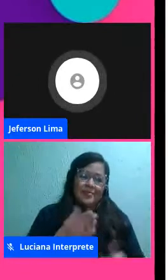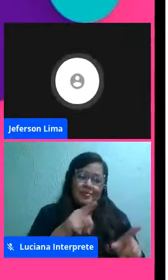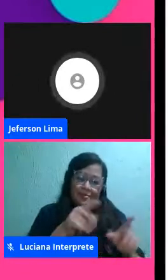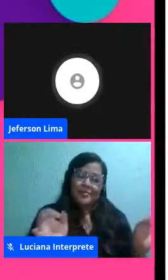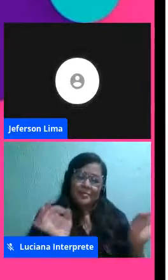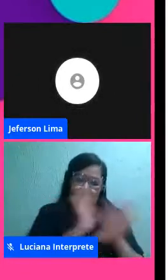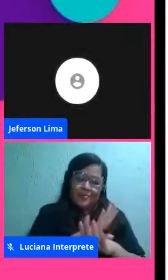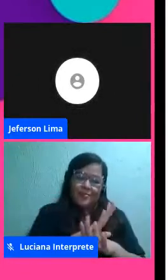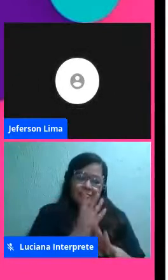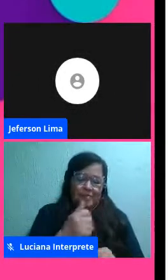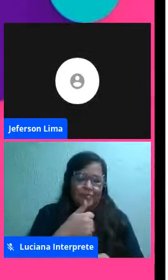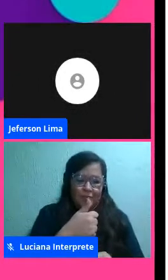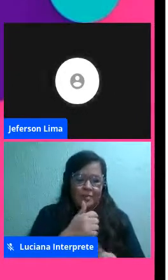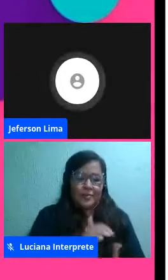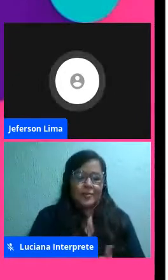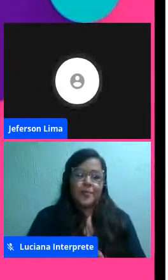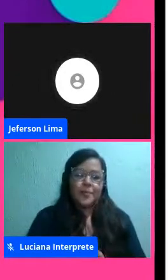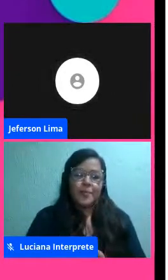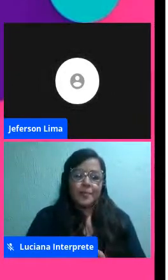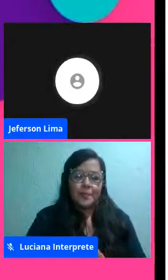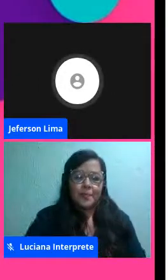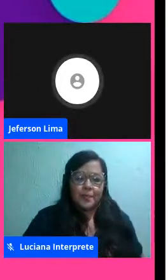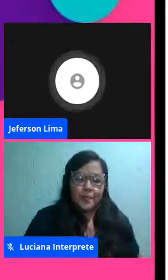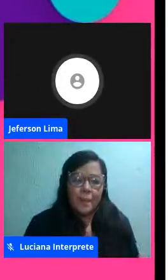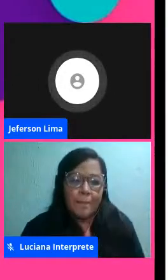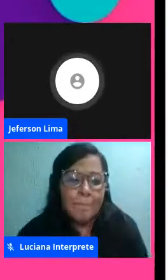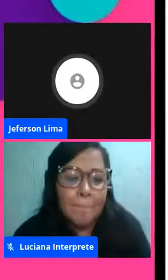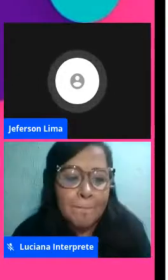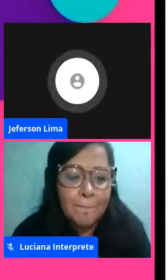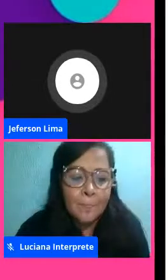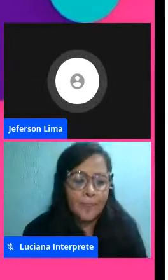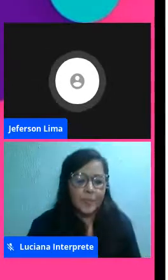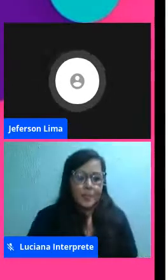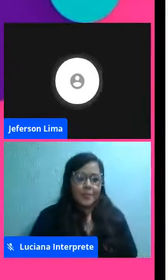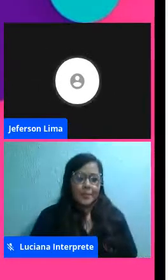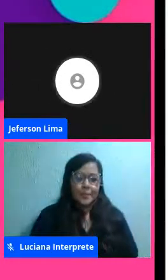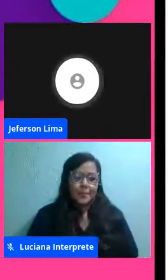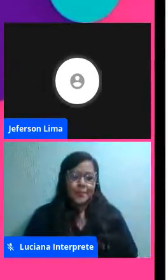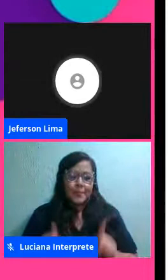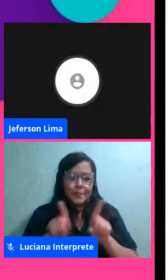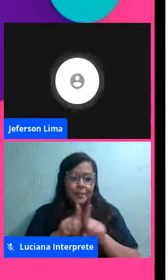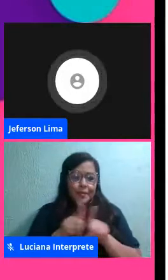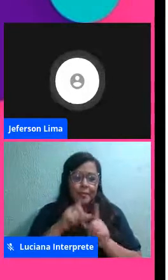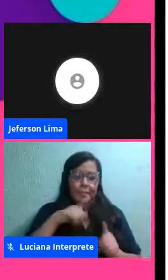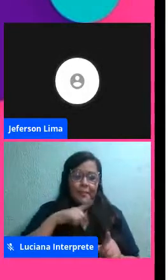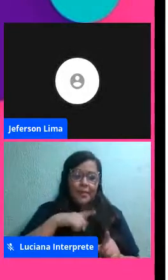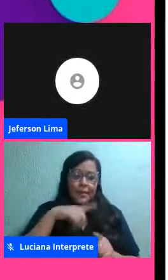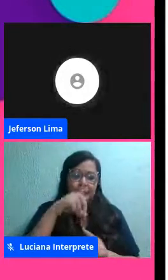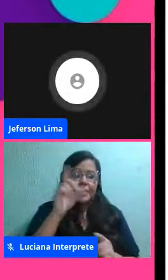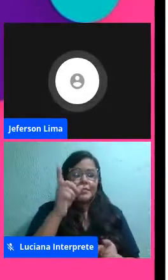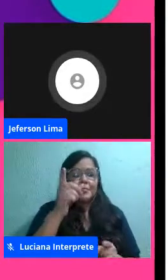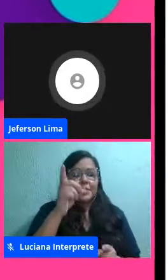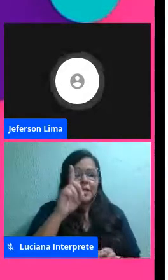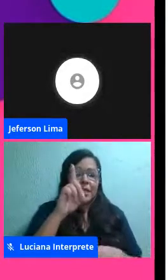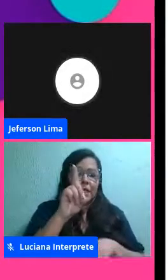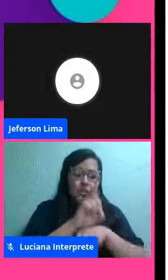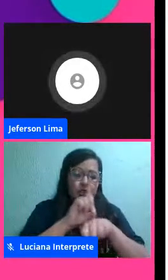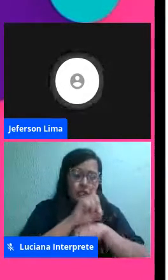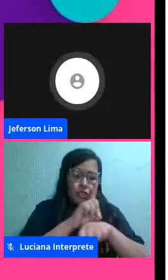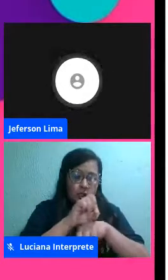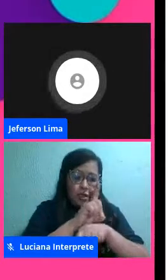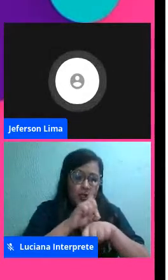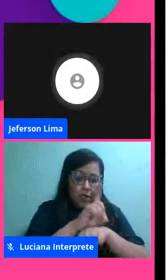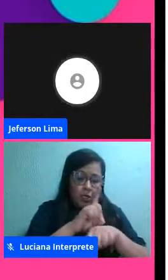ele daqui a pouco. Tranquilo? E vamos lá, digital analógico, né? Não precisa muito dizer aí não, né? O